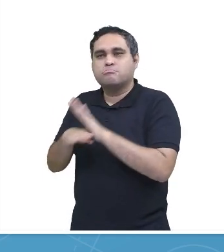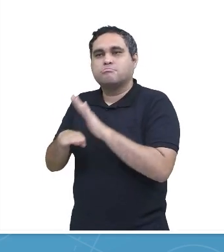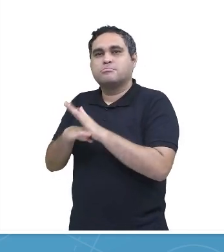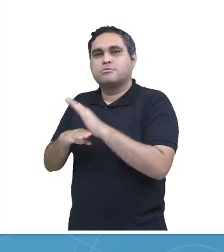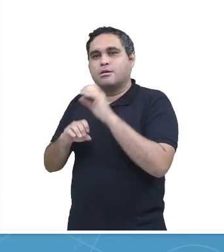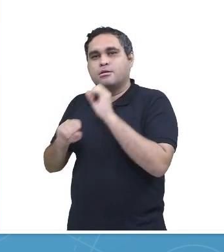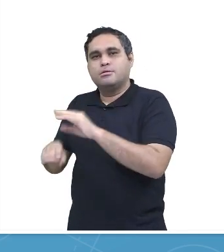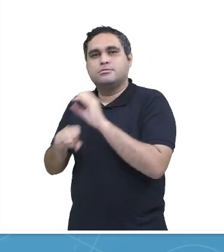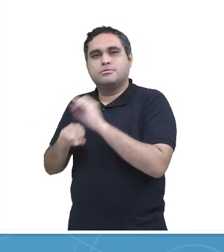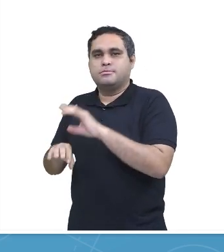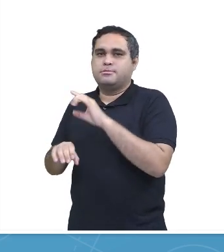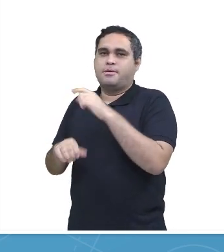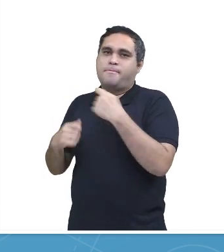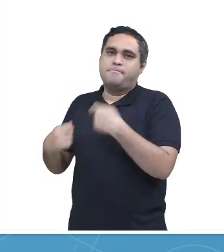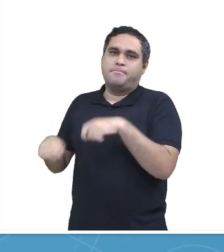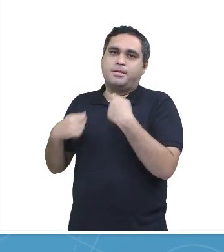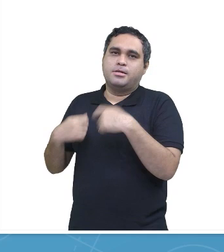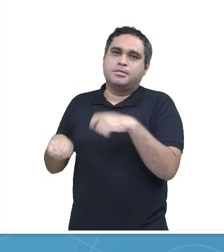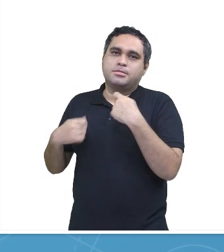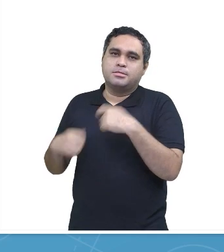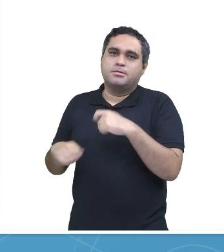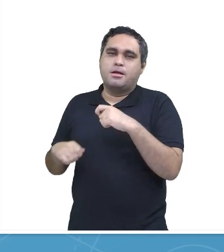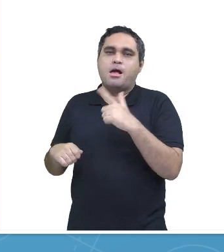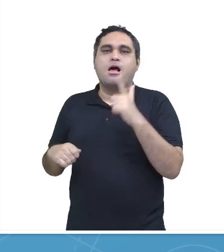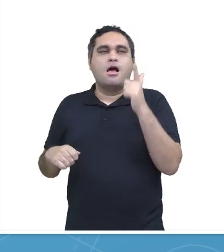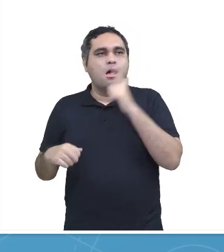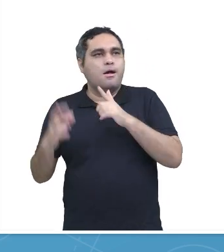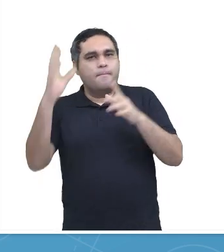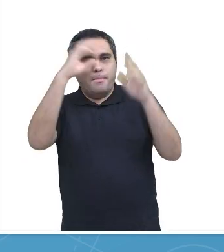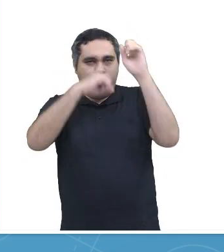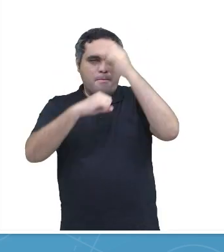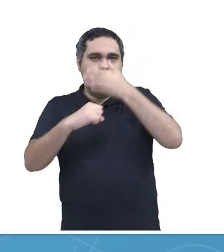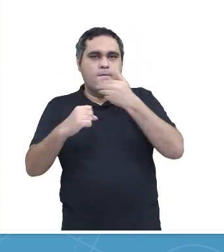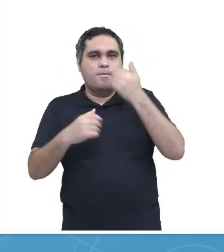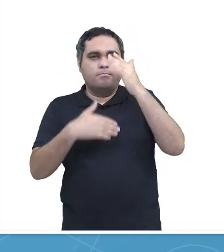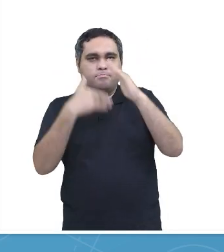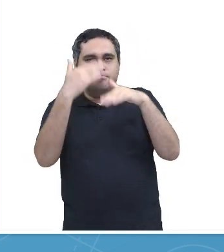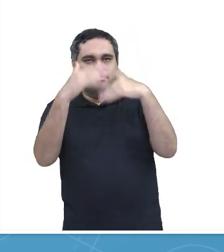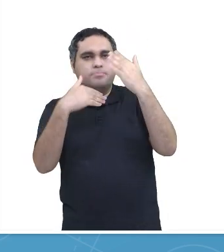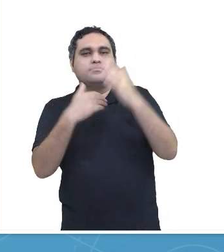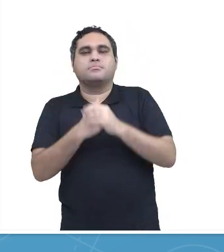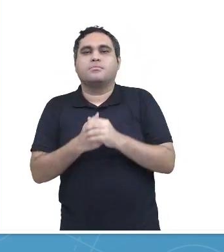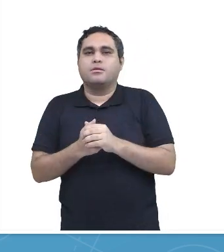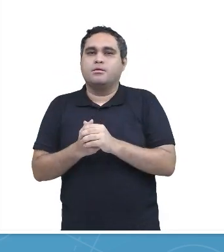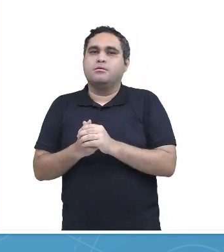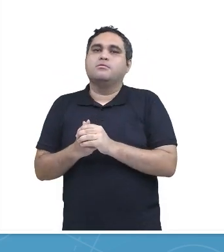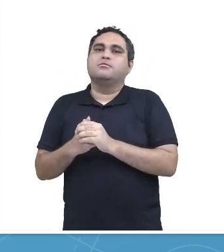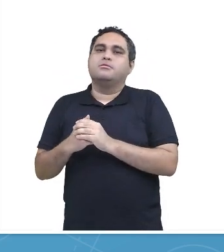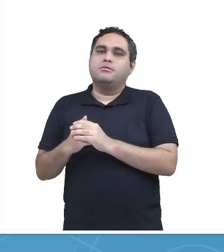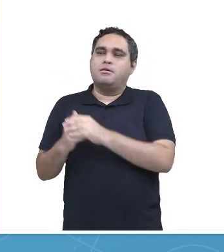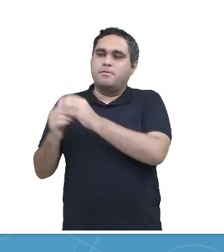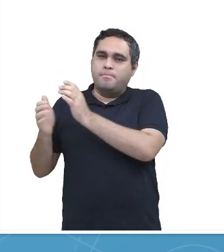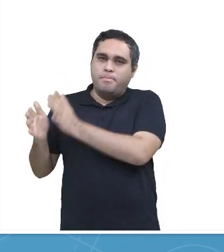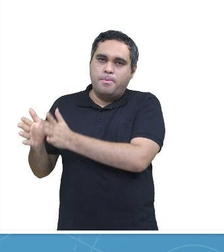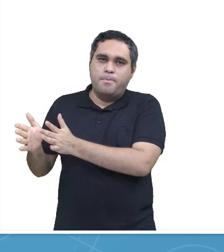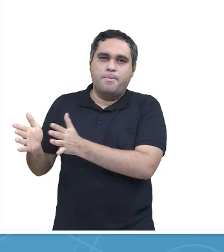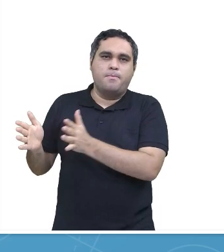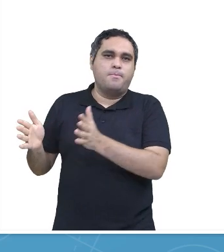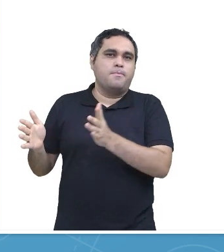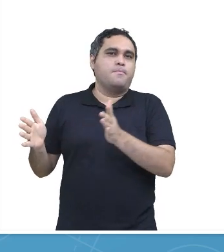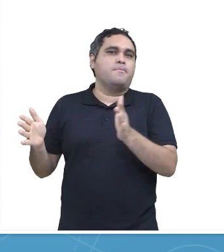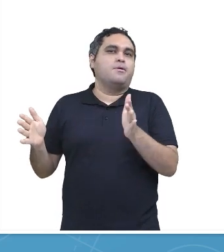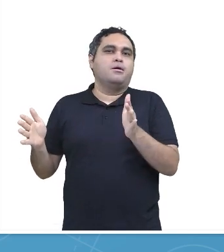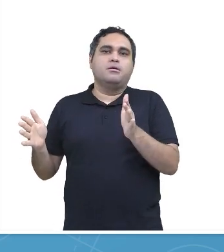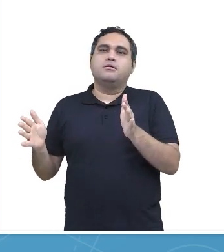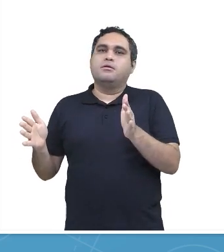ajudá-la a dar conta das suas próprias necessidades, né? E isso se perdura durante muito tempo, até mesmo durante a fase